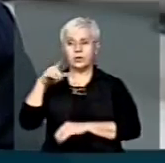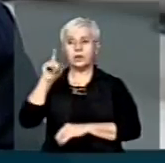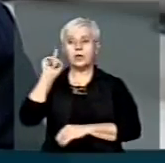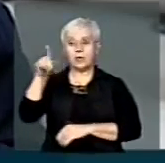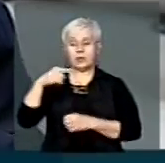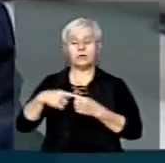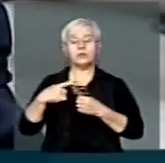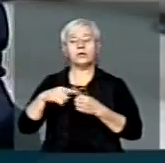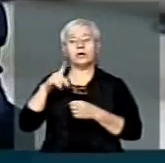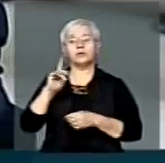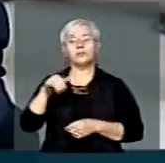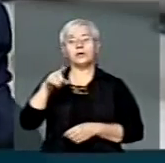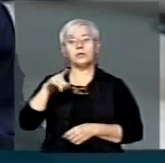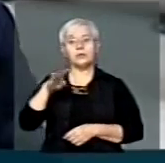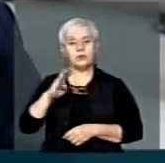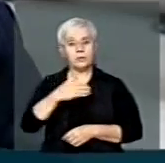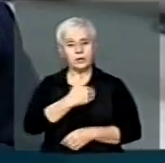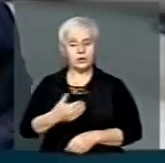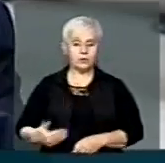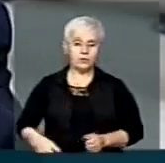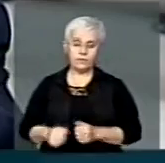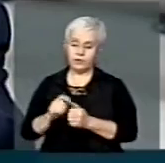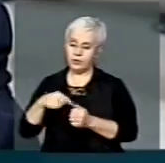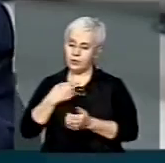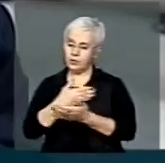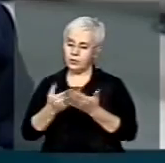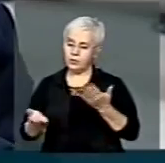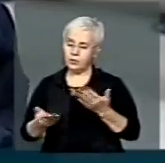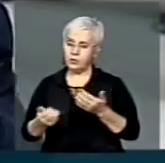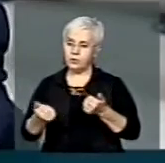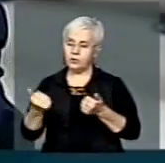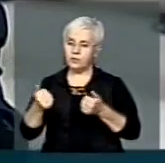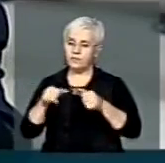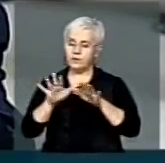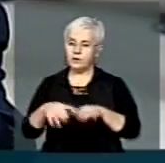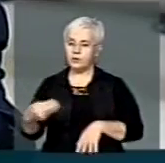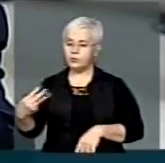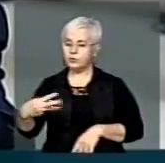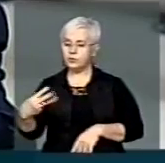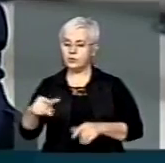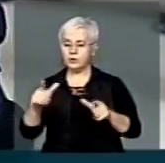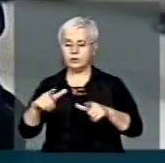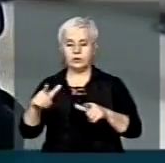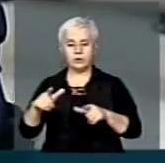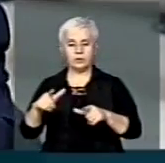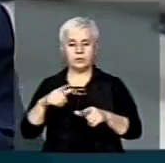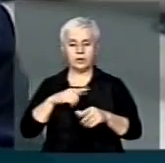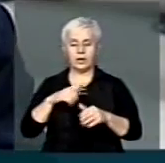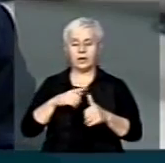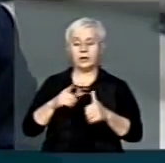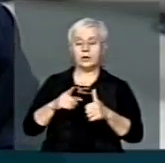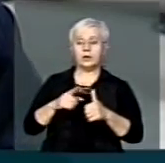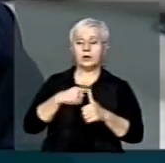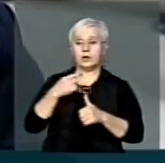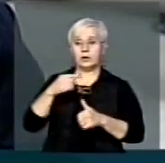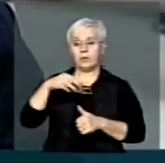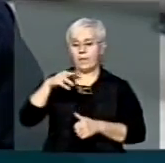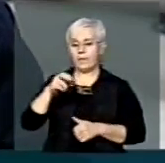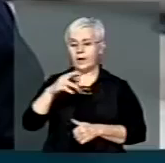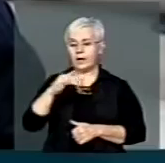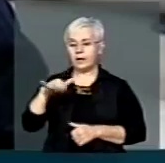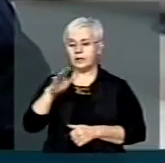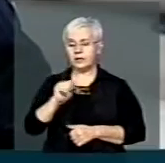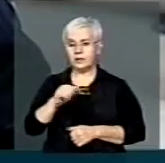aquela cidade, perdemos e ficamos no terceiro lugar, perdendo para a Marina como segundo e